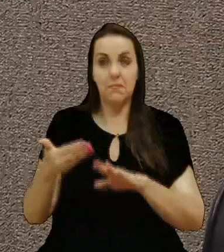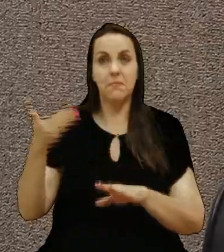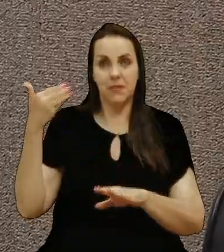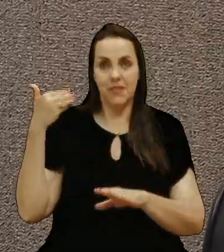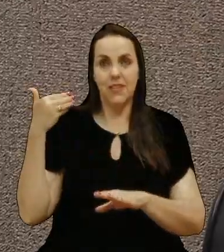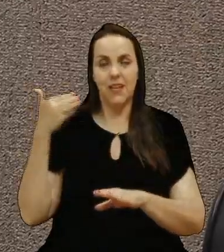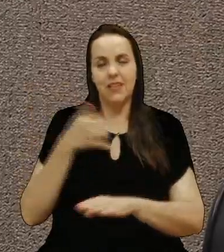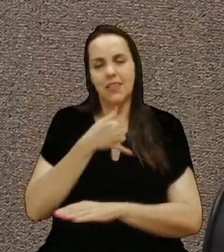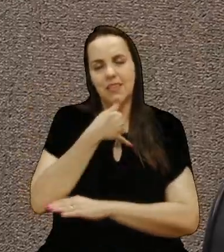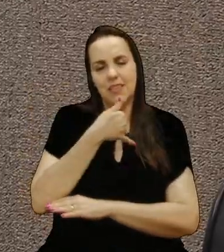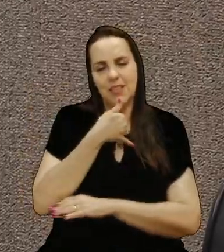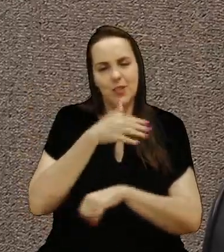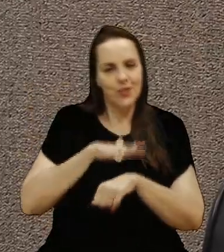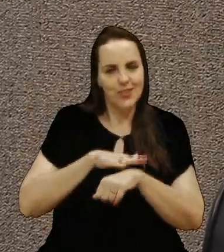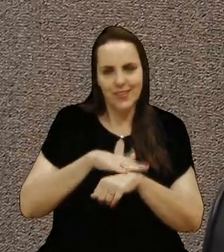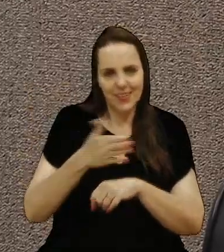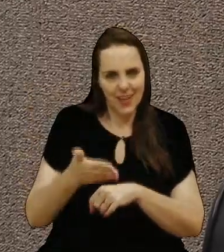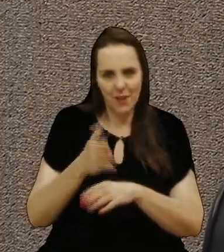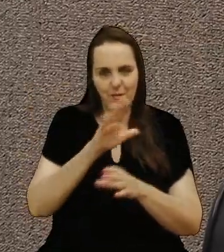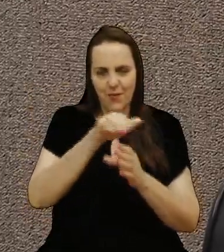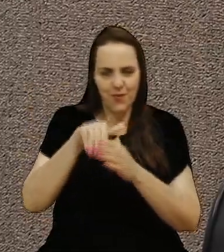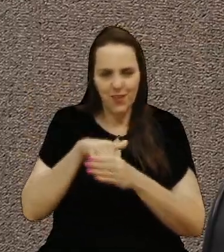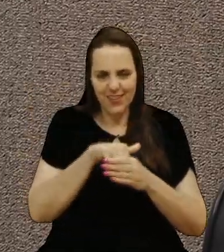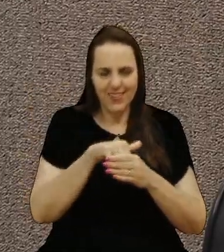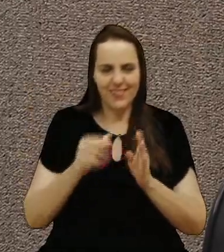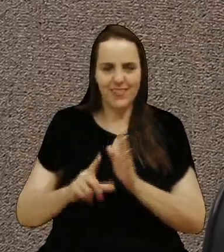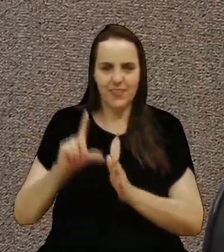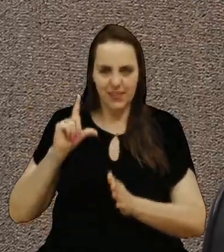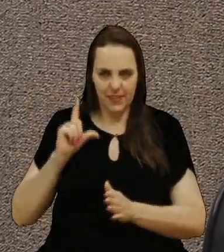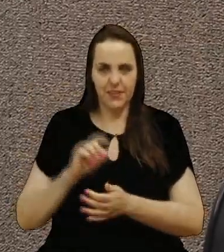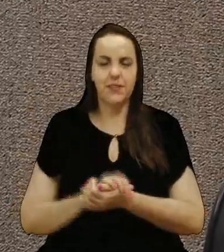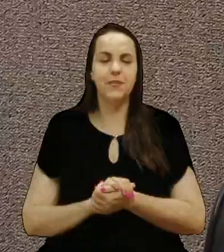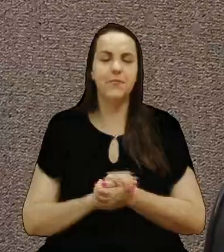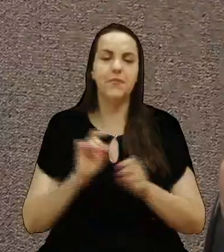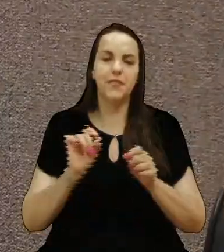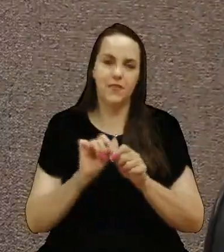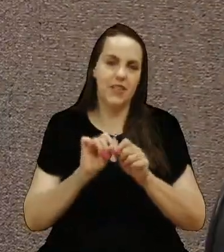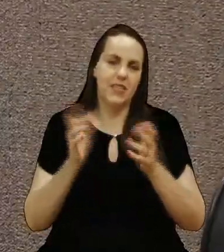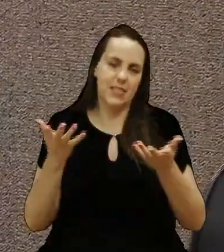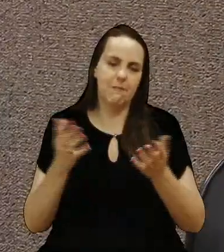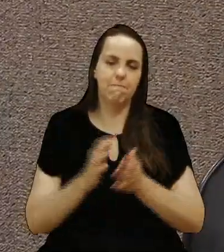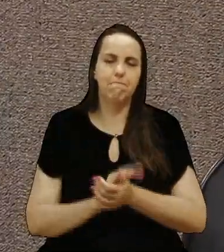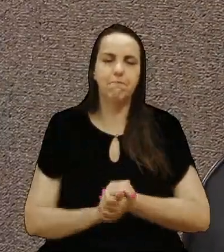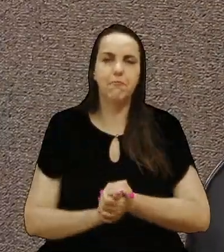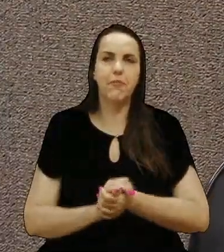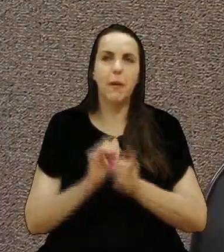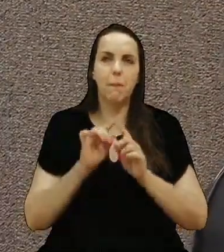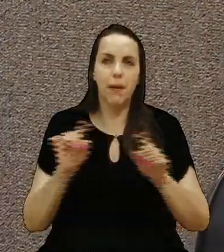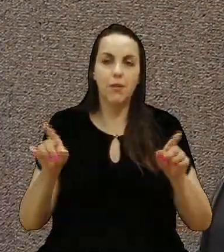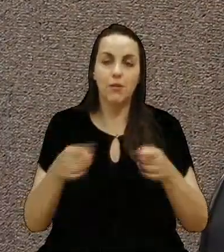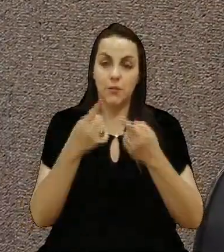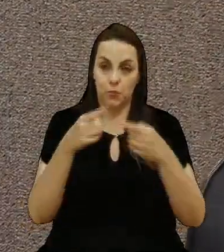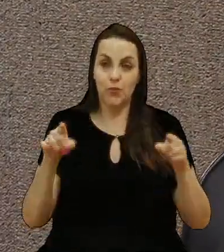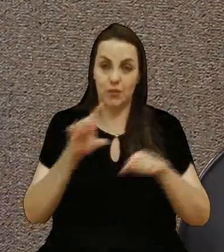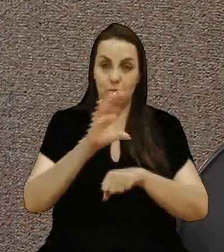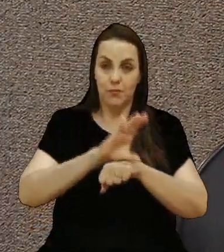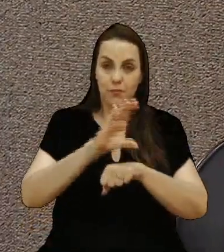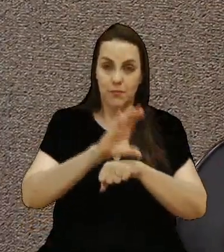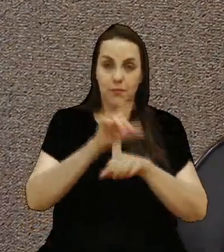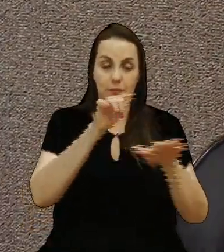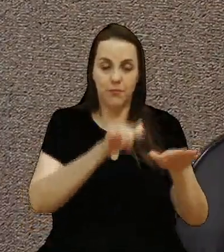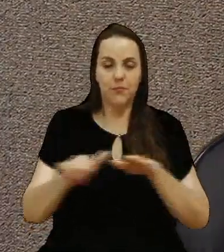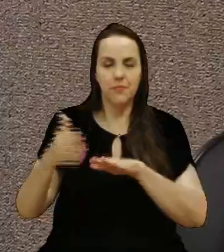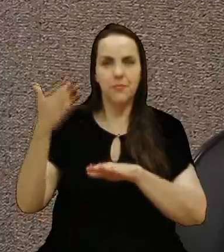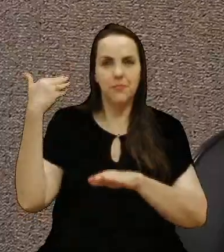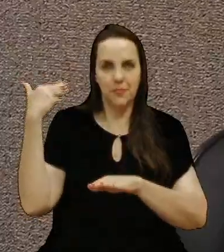ficou triste que não deu tempo da gente fazer essa votação antes da realização, né? Mas o CETEC musical foi na semana